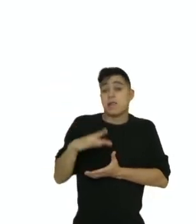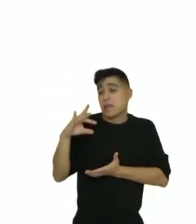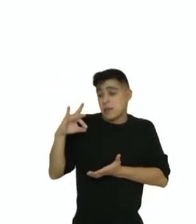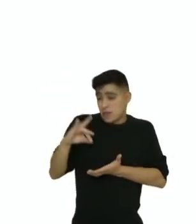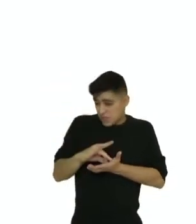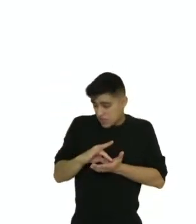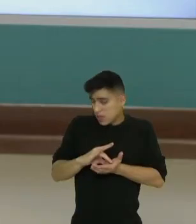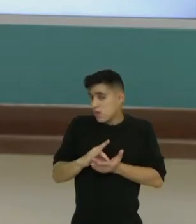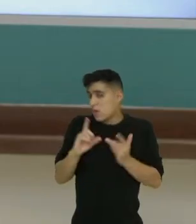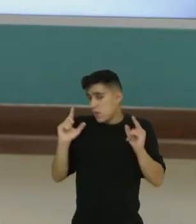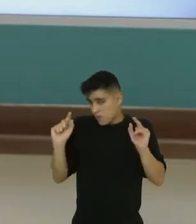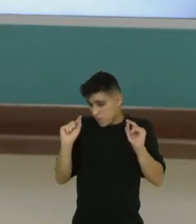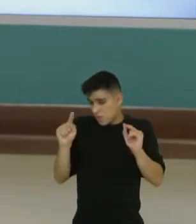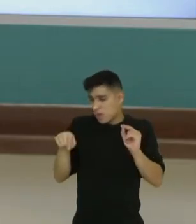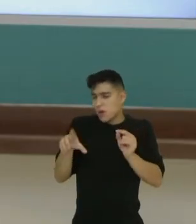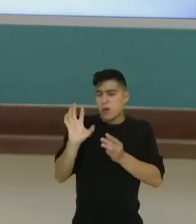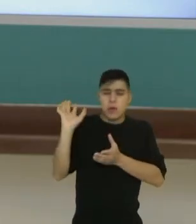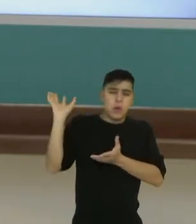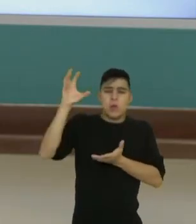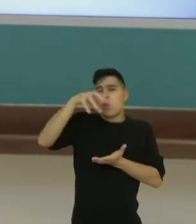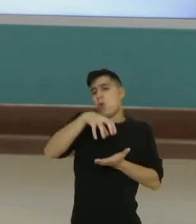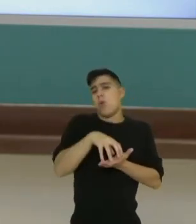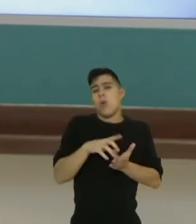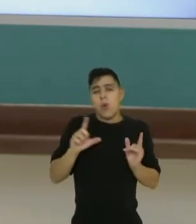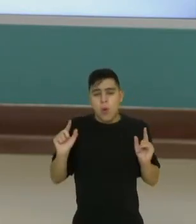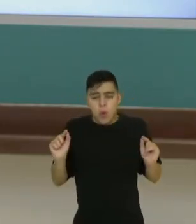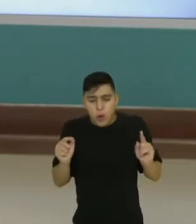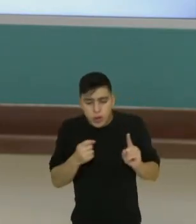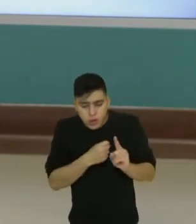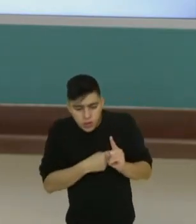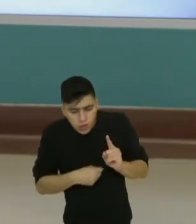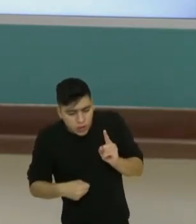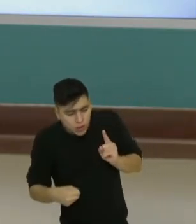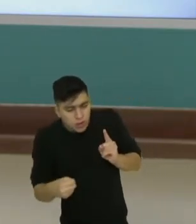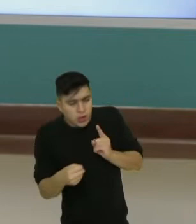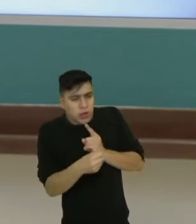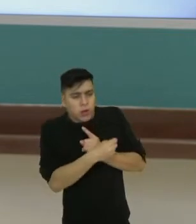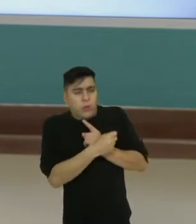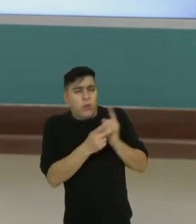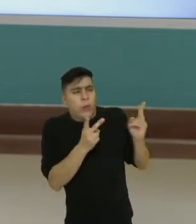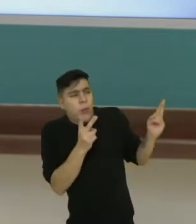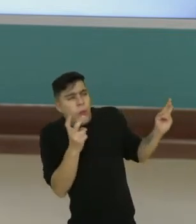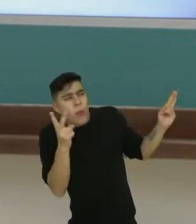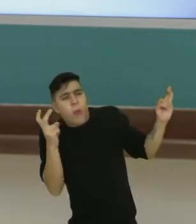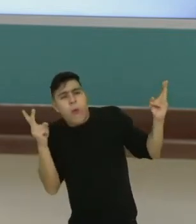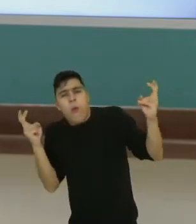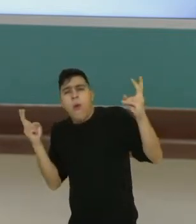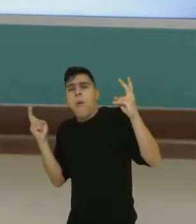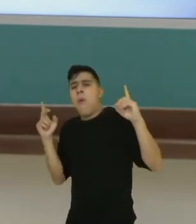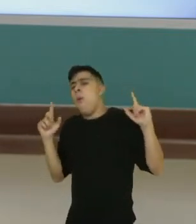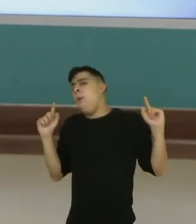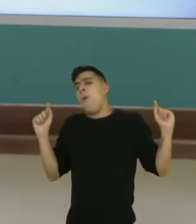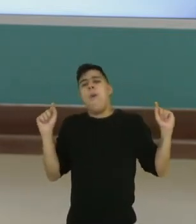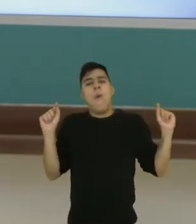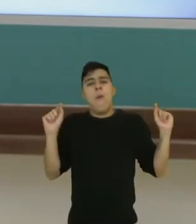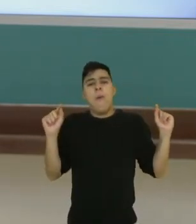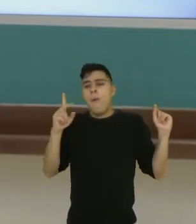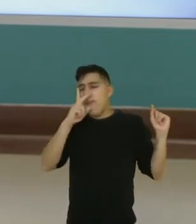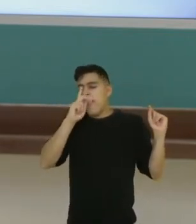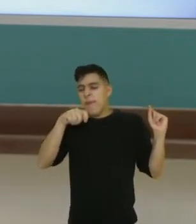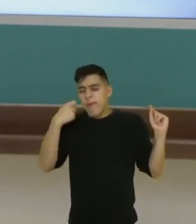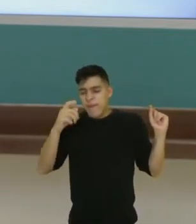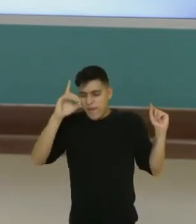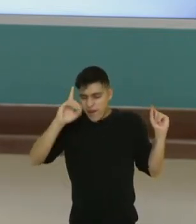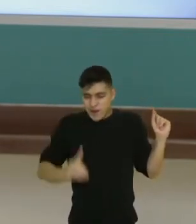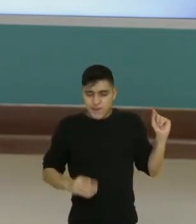é destacada como sendo aquela onde a sociedade vê e observa o chamado direito